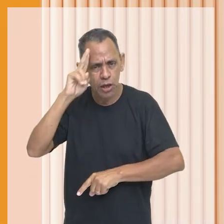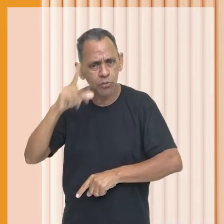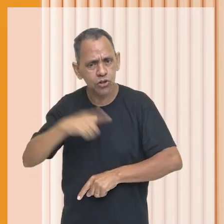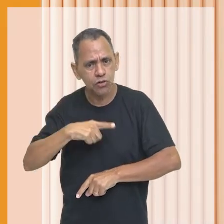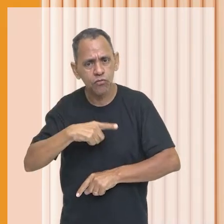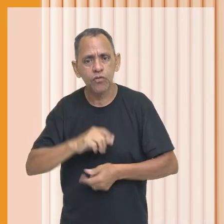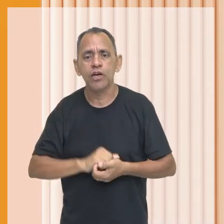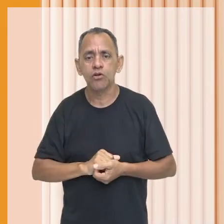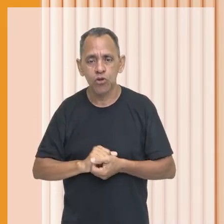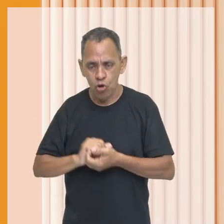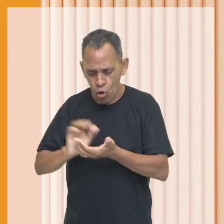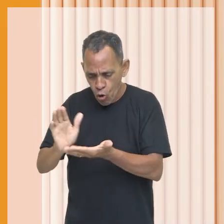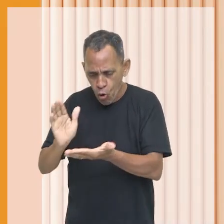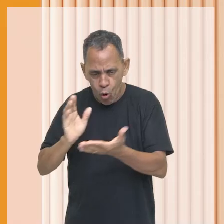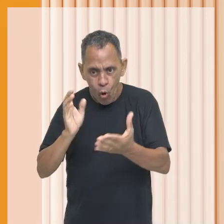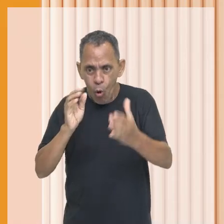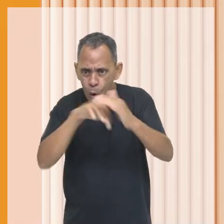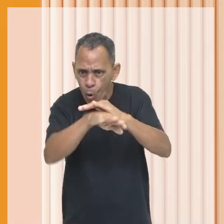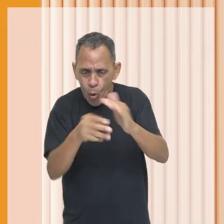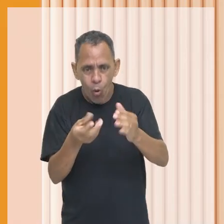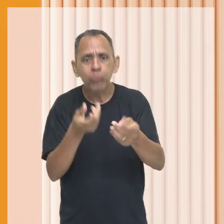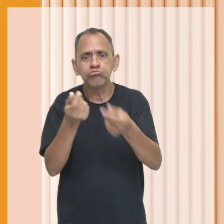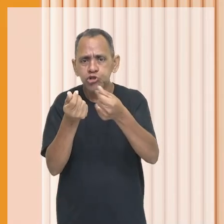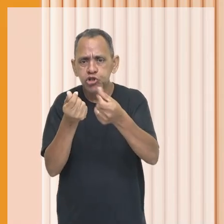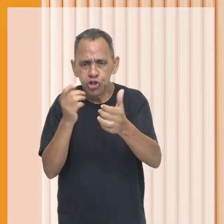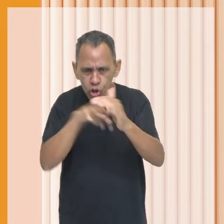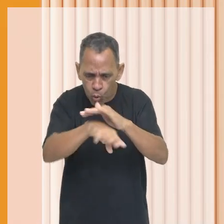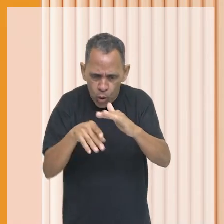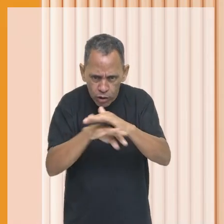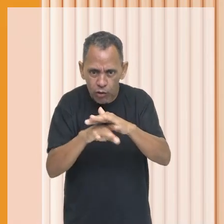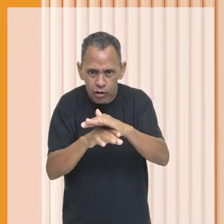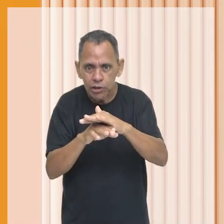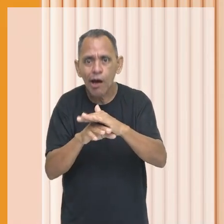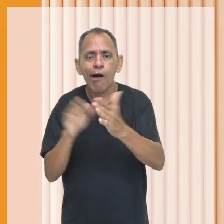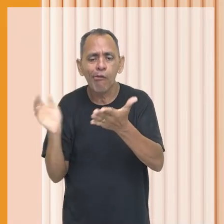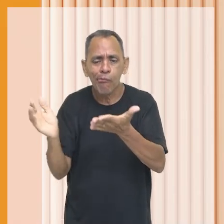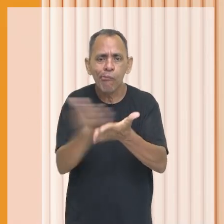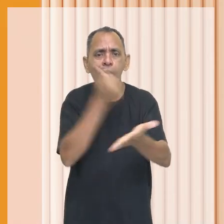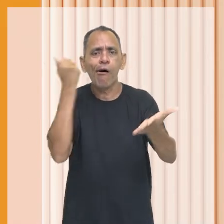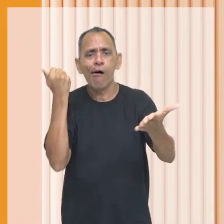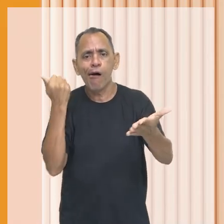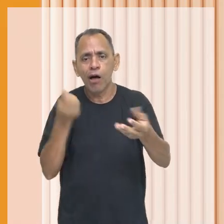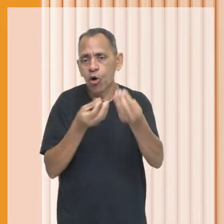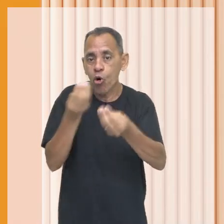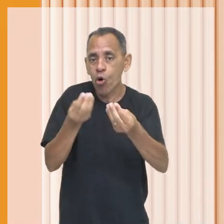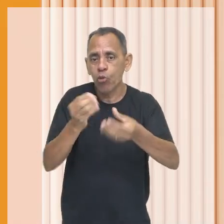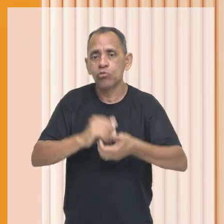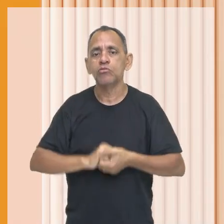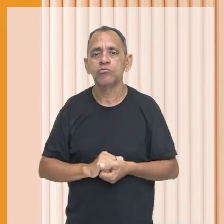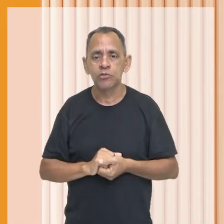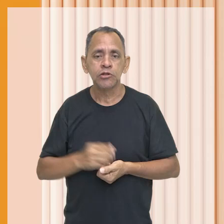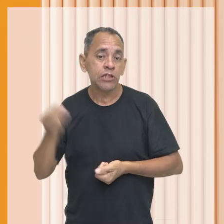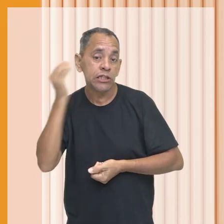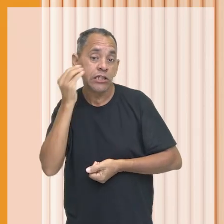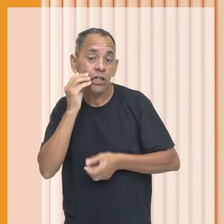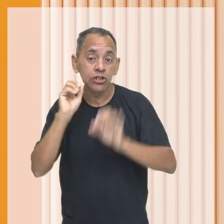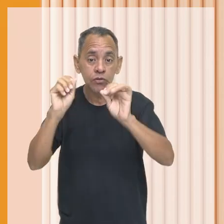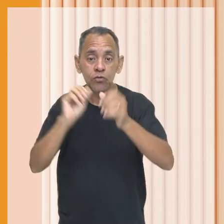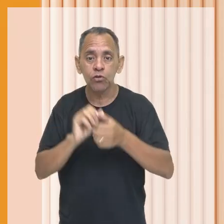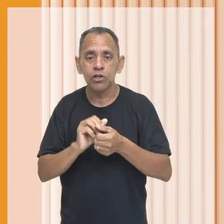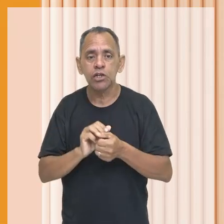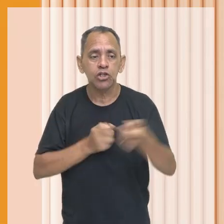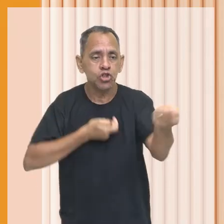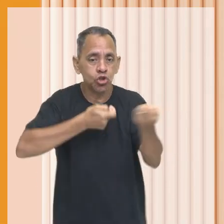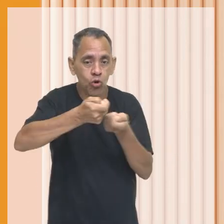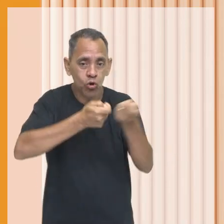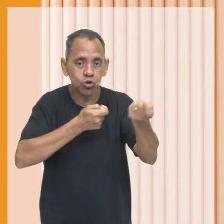poupanças confiscadas nesse processo de tentar o quê? Estabilizar a inflação, né? Que foi um grande